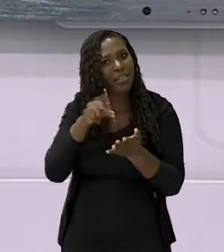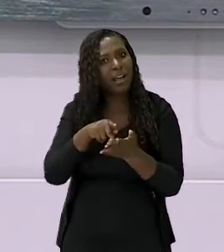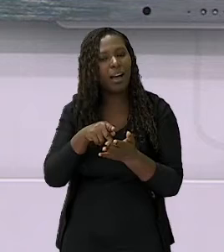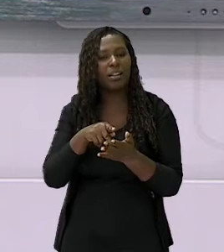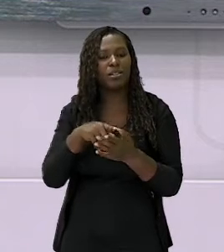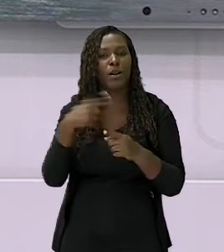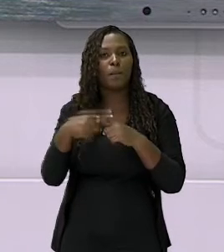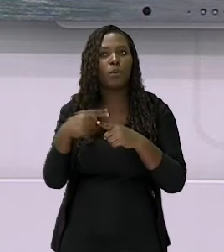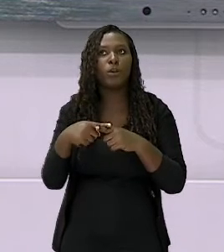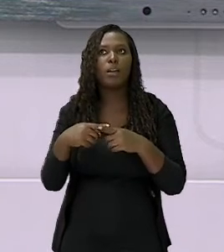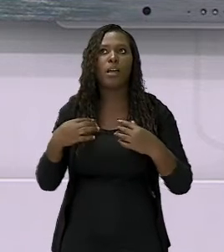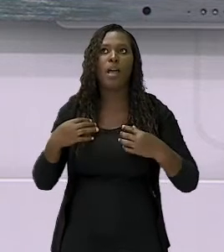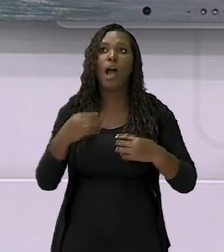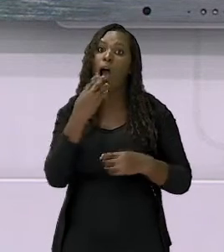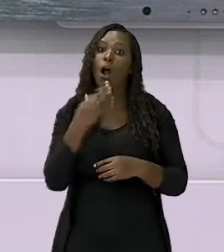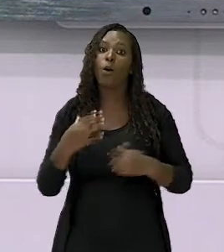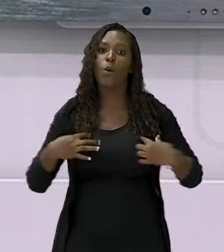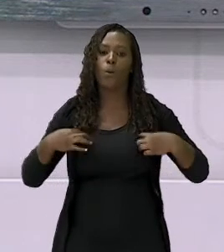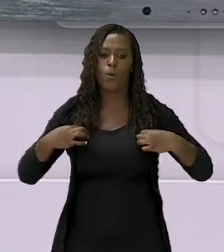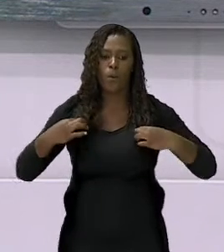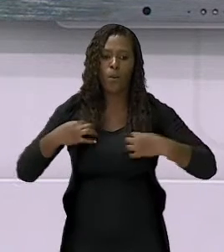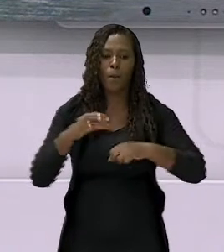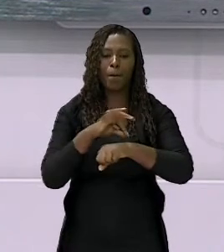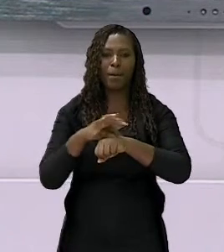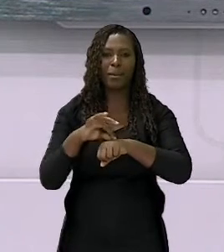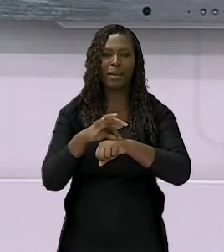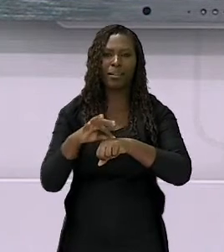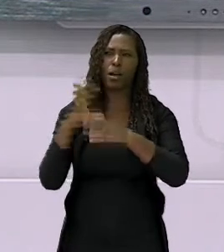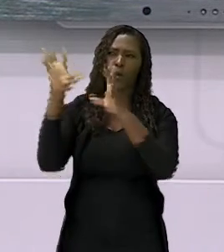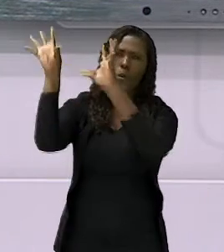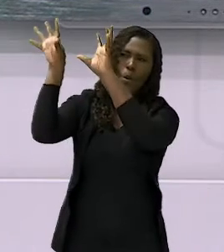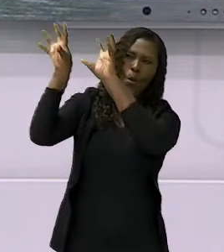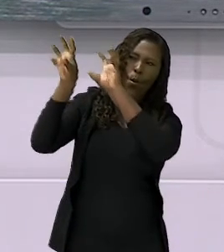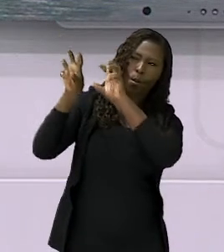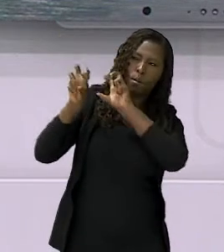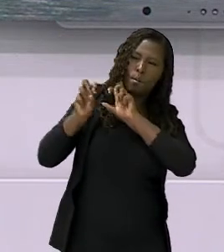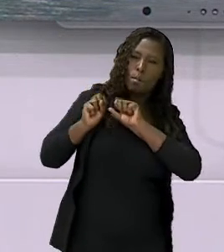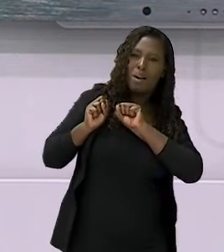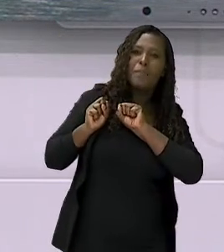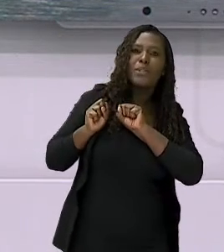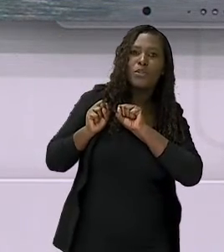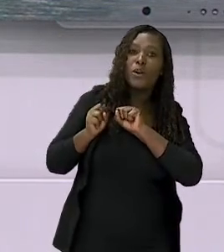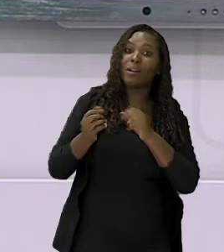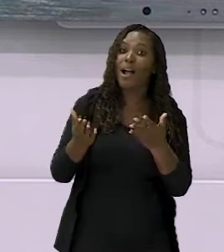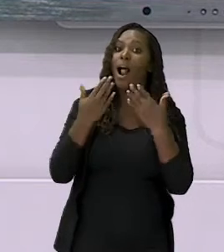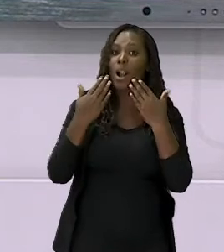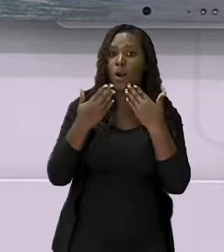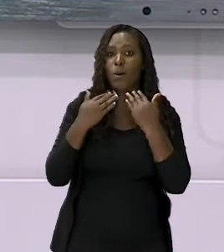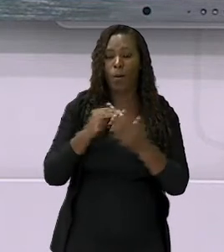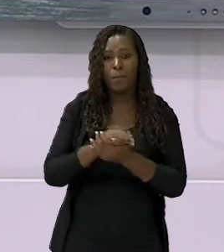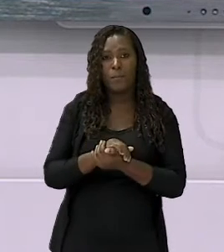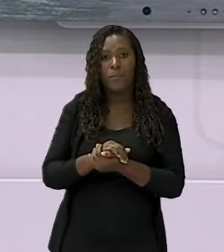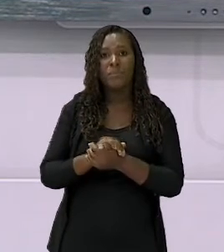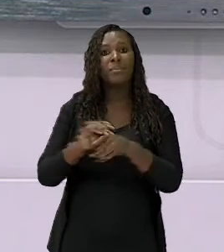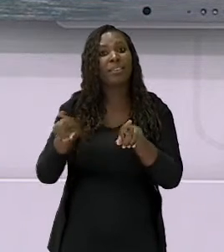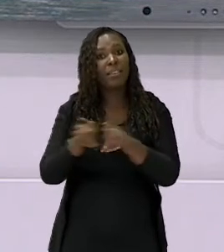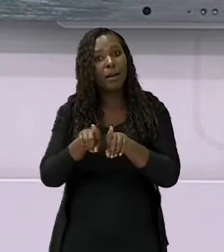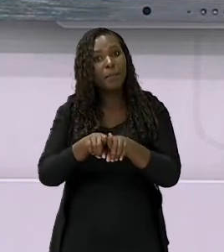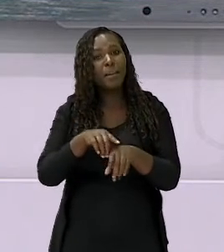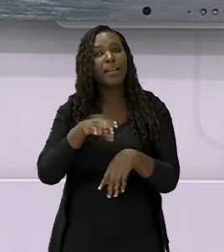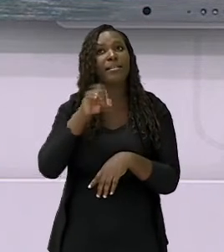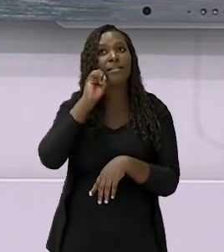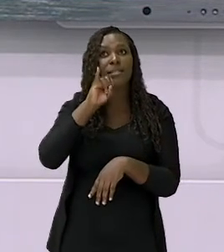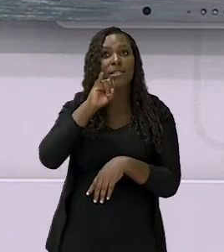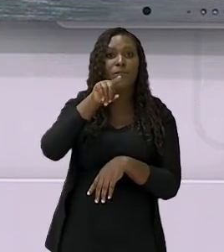as cores da natureza, como nós vemos hoje, é por causa da luz solar, né? Você